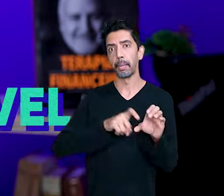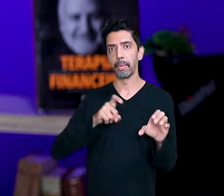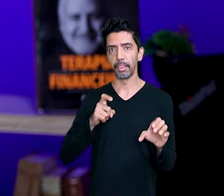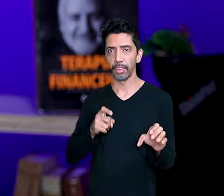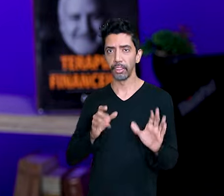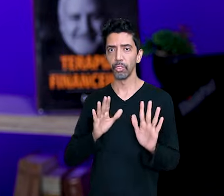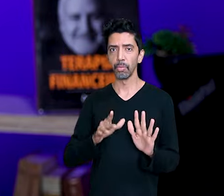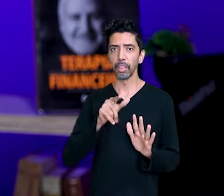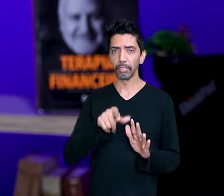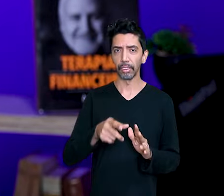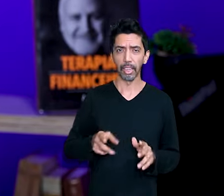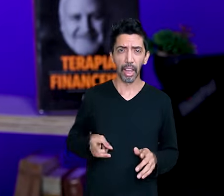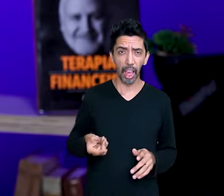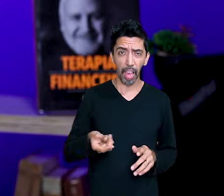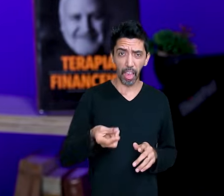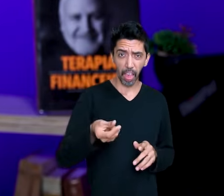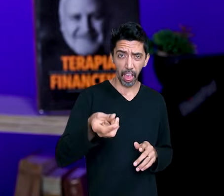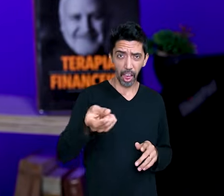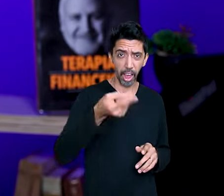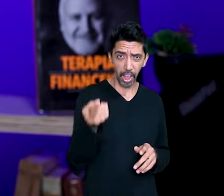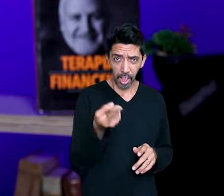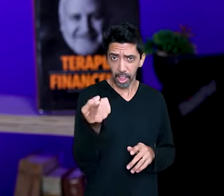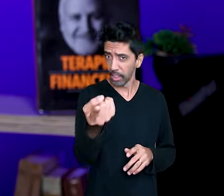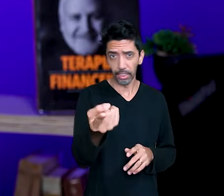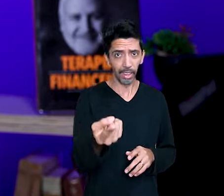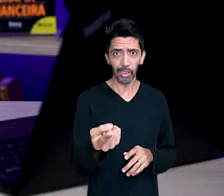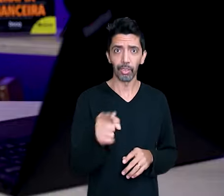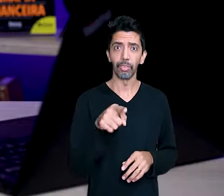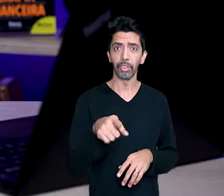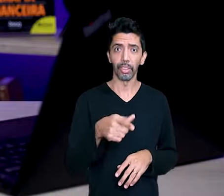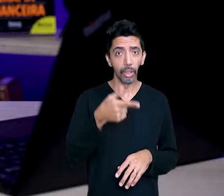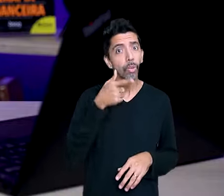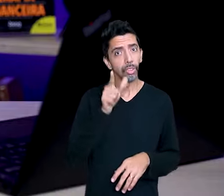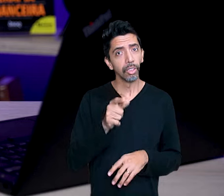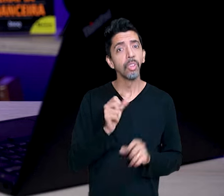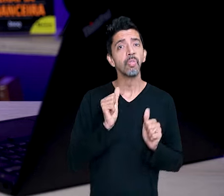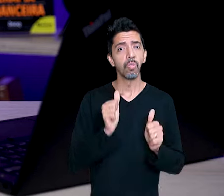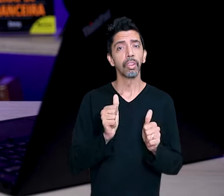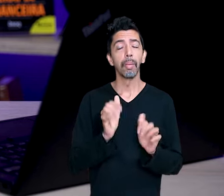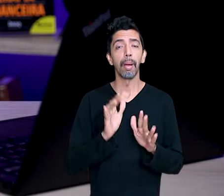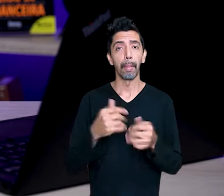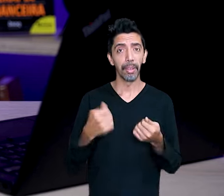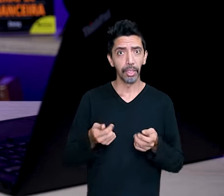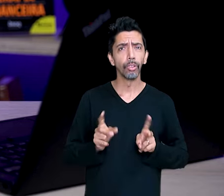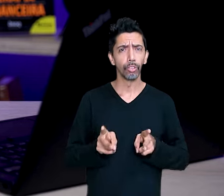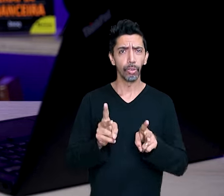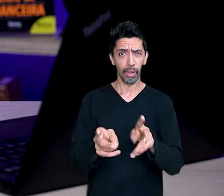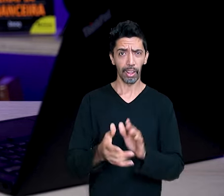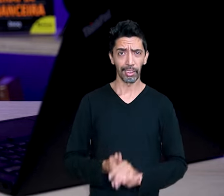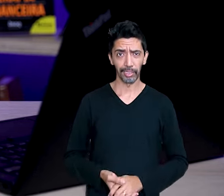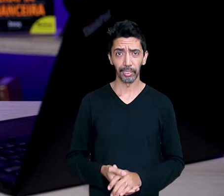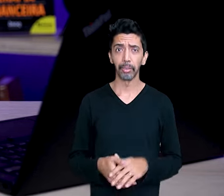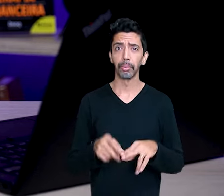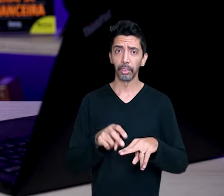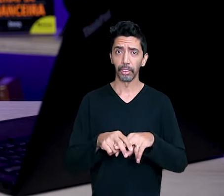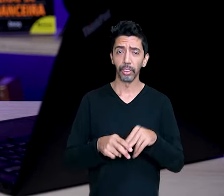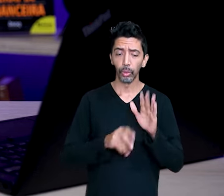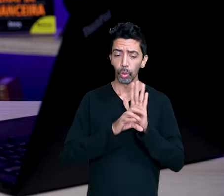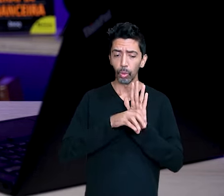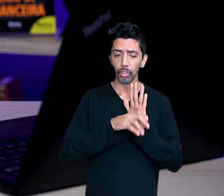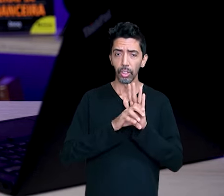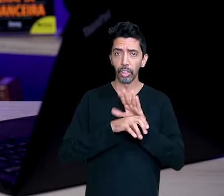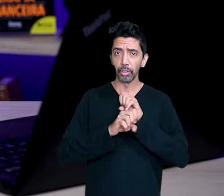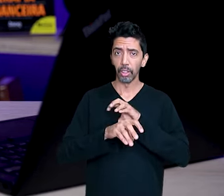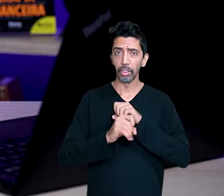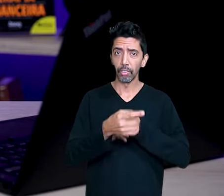Você não é. A gente alcança, mas tem que manter. Por isso, o conceito da educação financeira está muito cravado